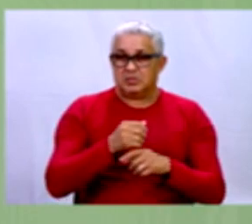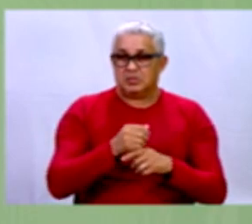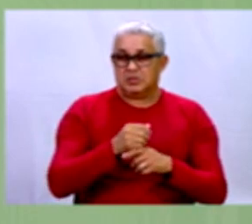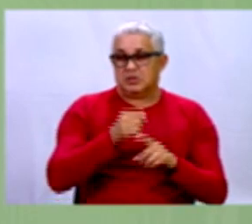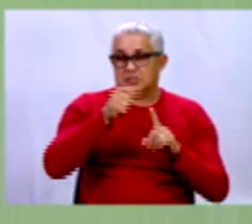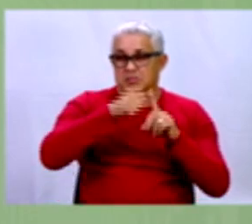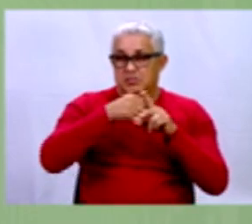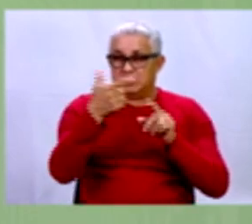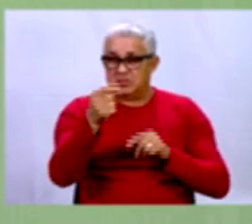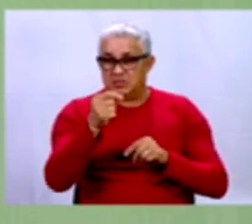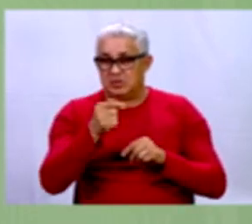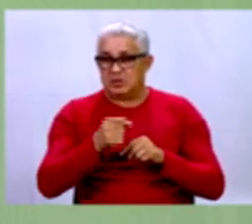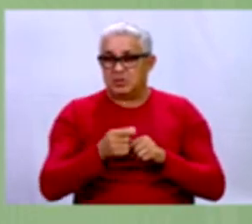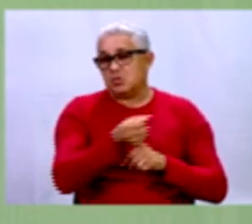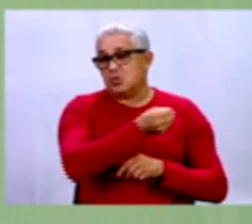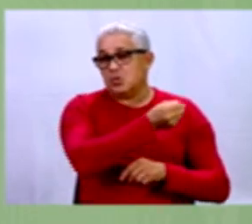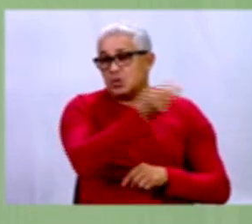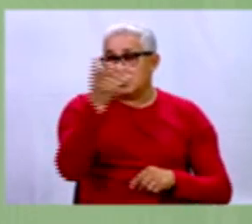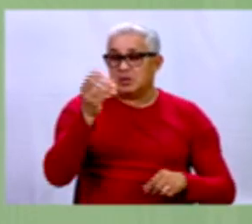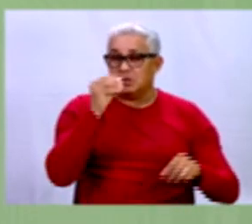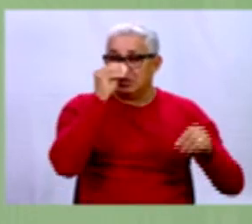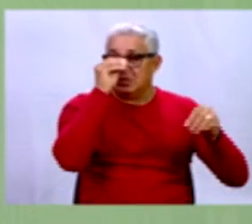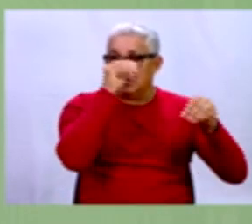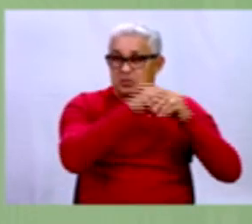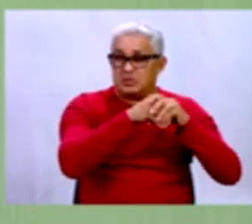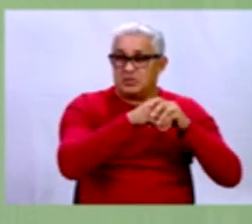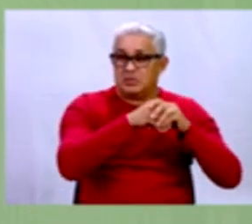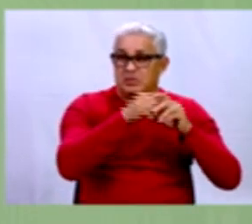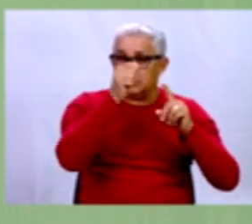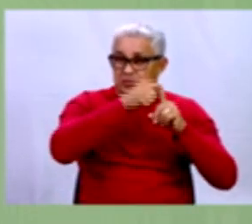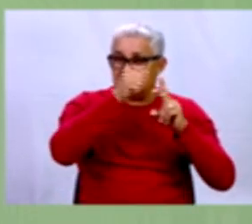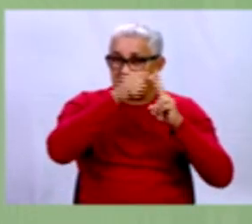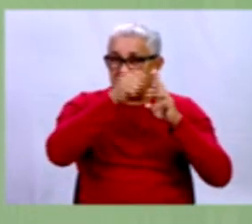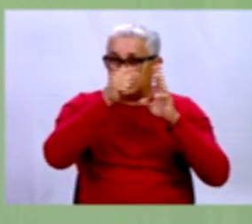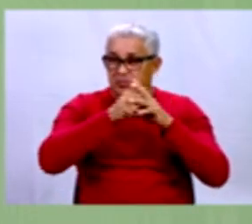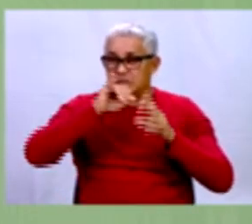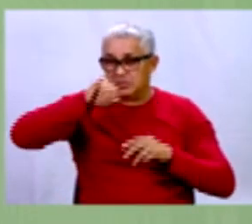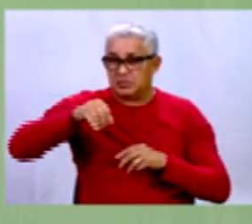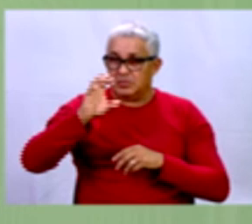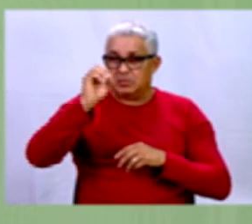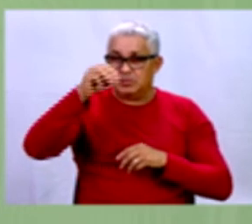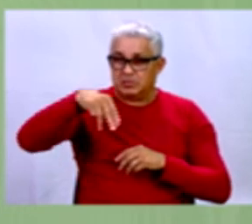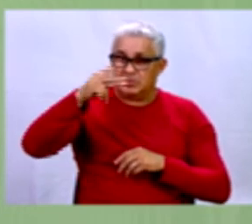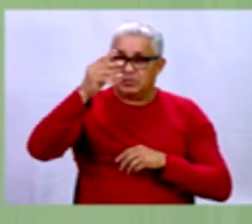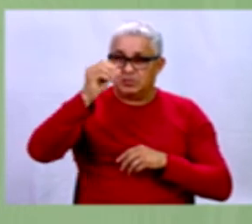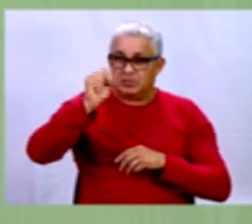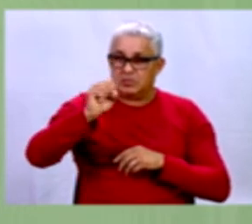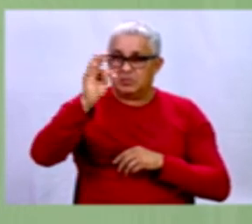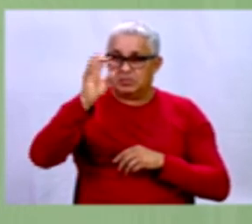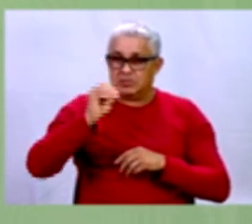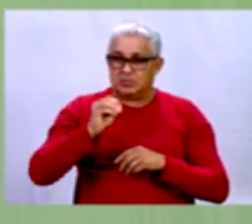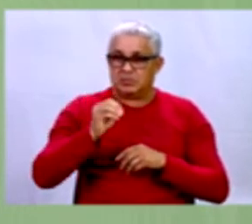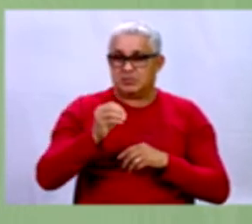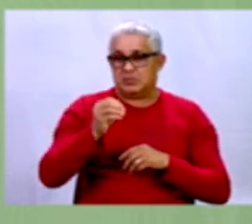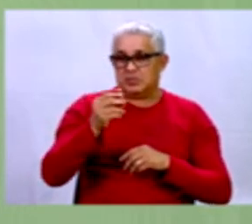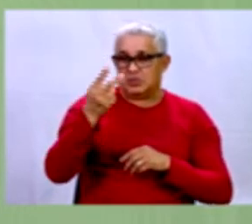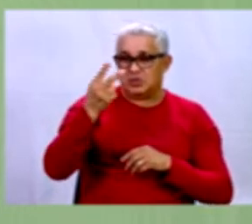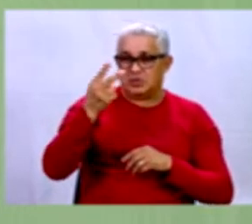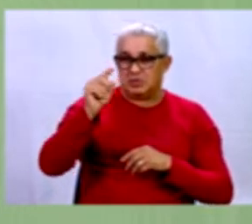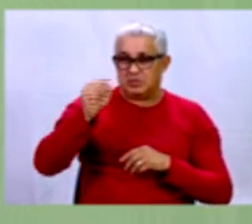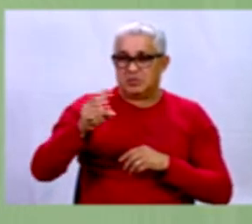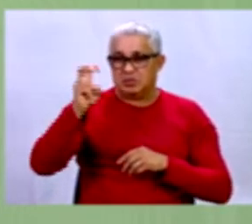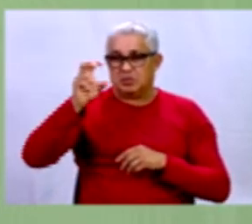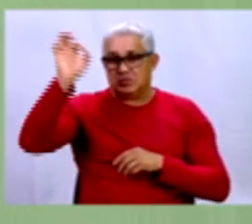aplicar mensalmente no regime de juros compostos, a taxa de 2,5 ao mês, para que